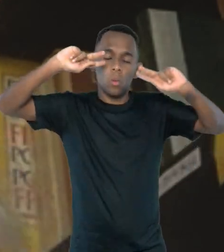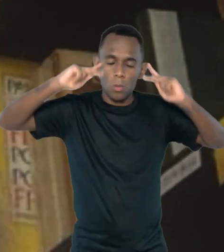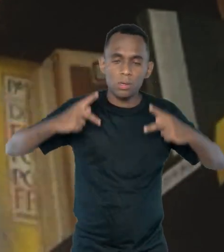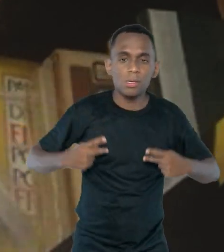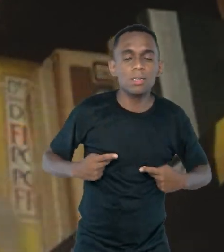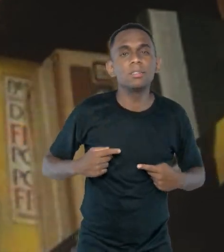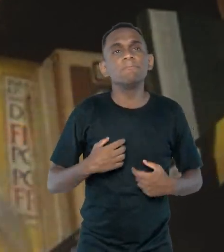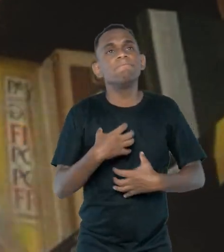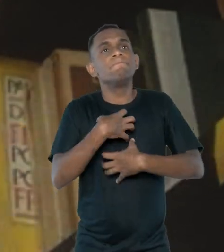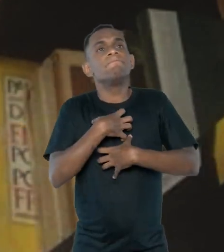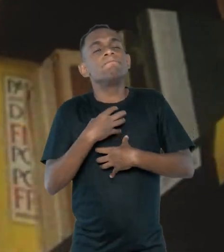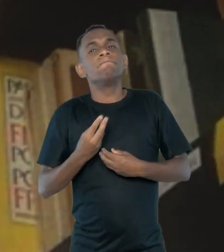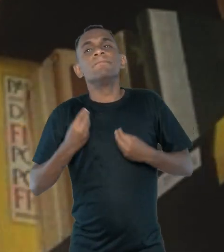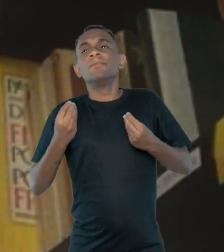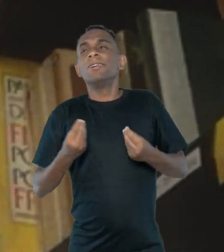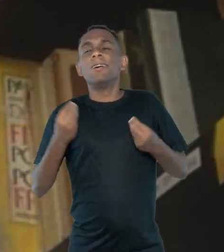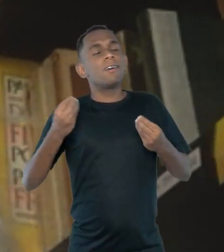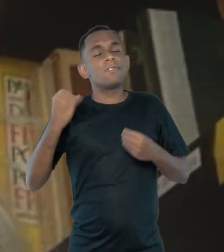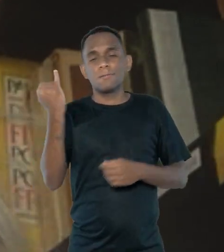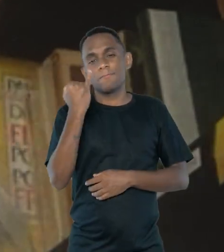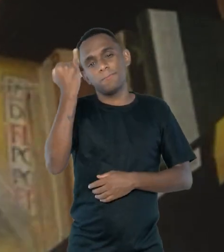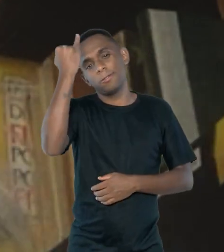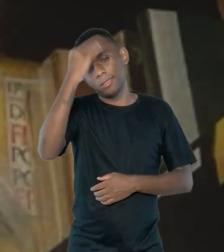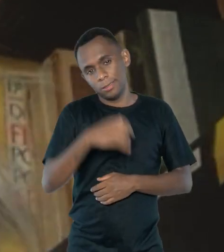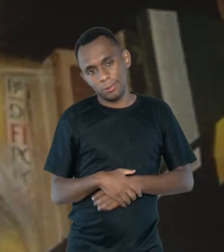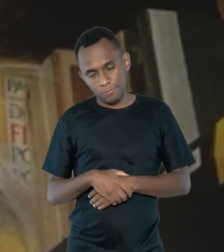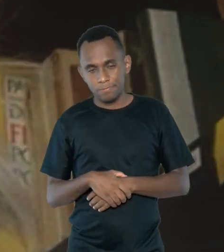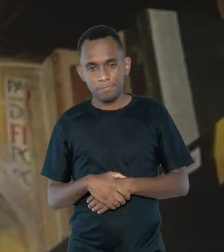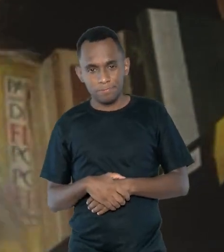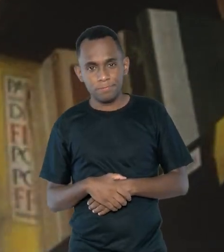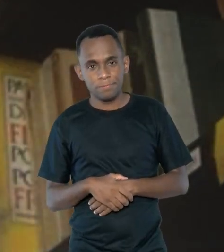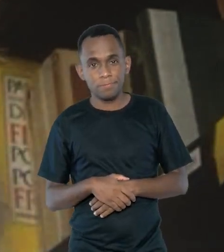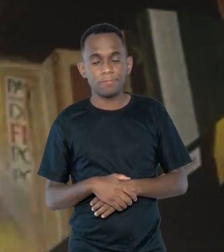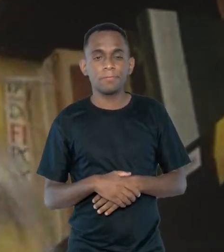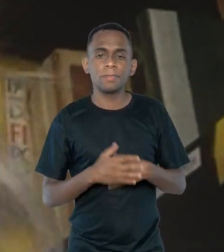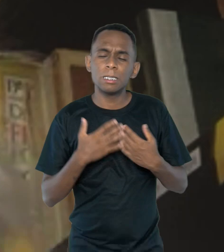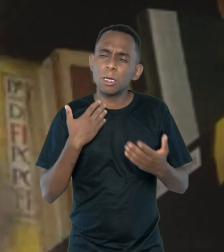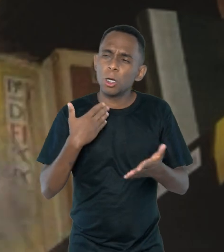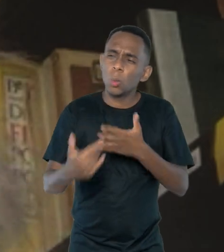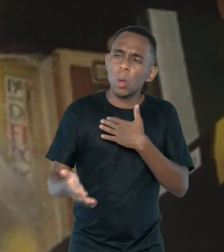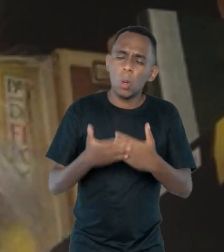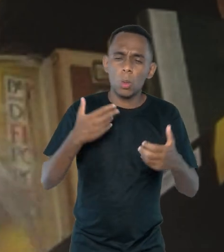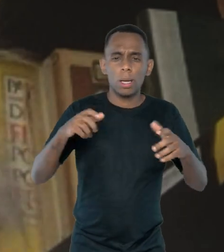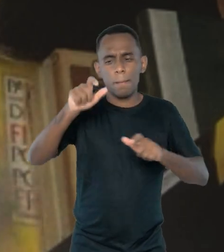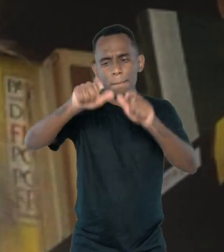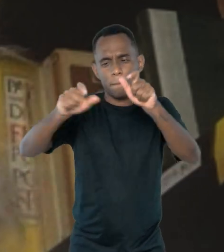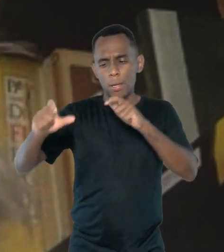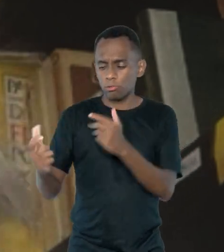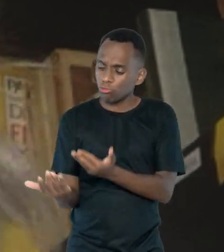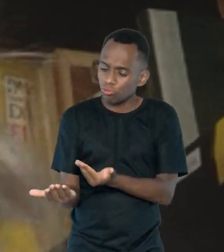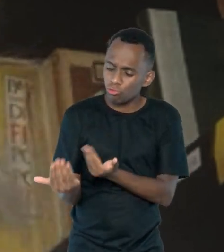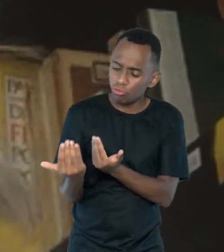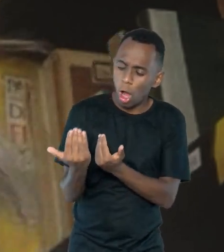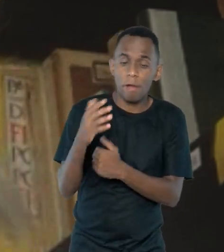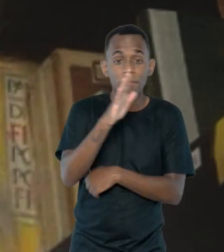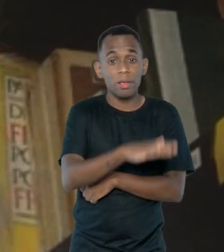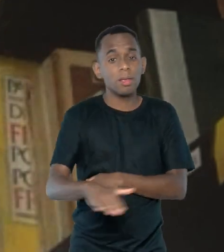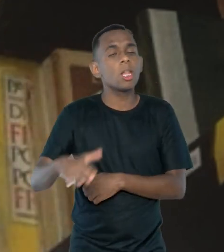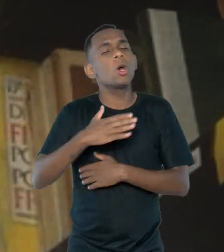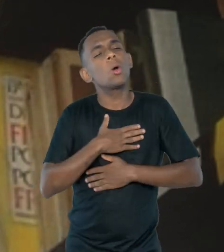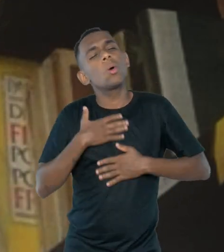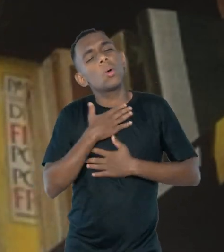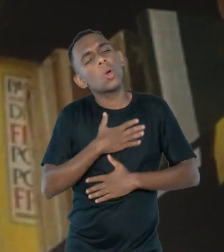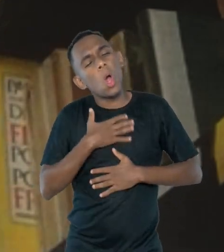sensibiliza, a literatura é tudo. E qualquer jovem, qualquer criança gosta